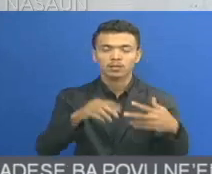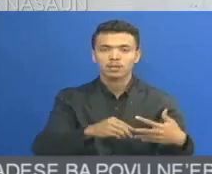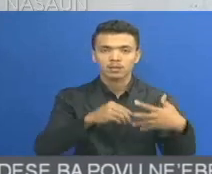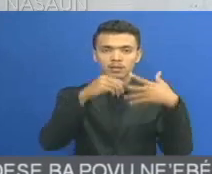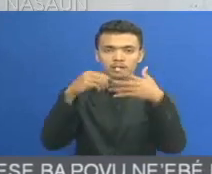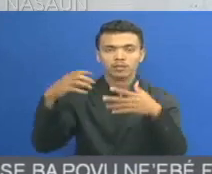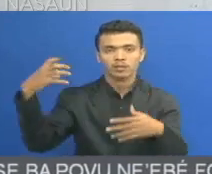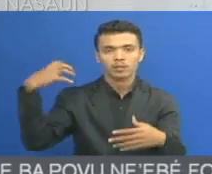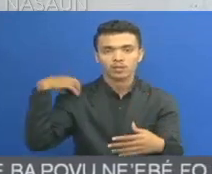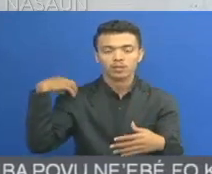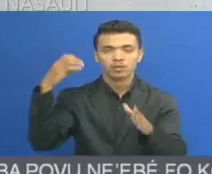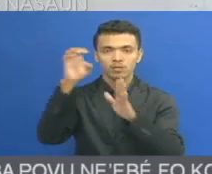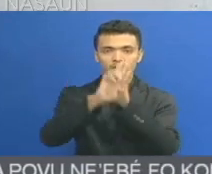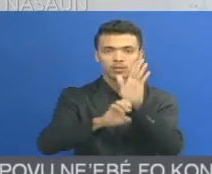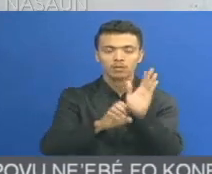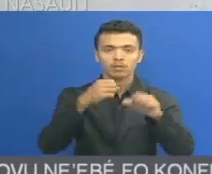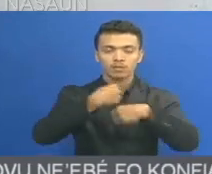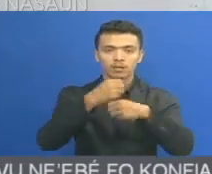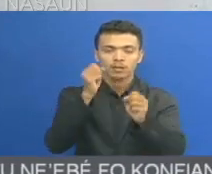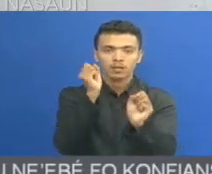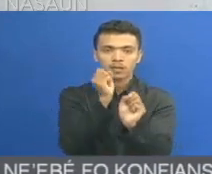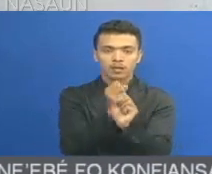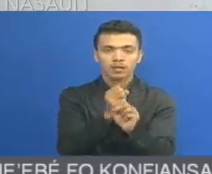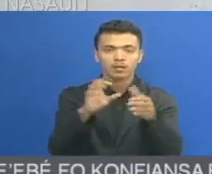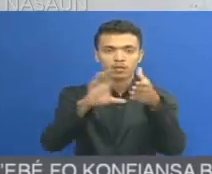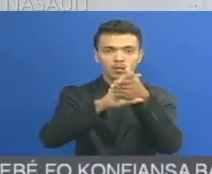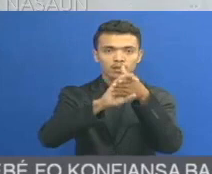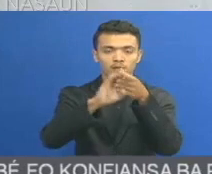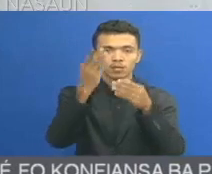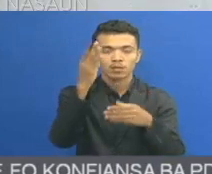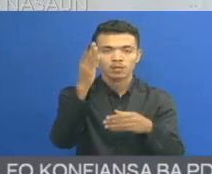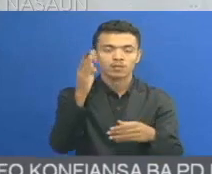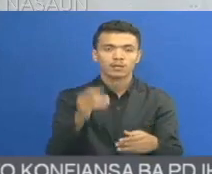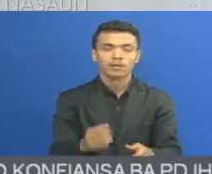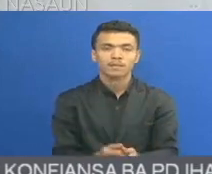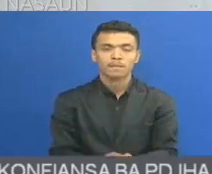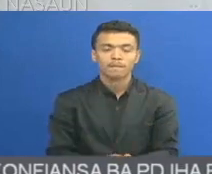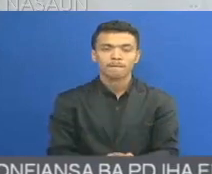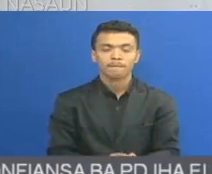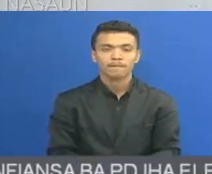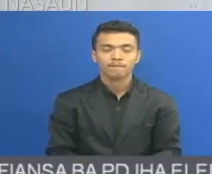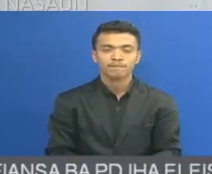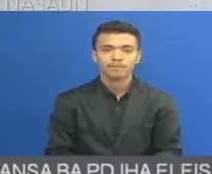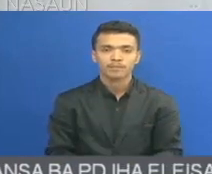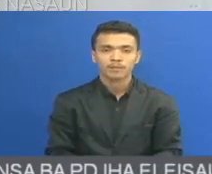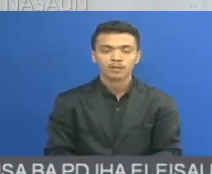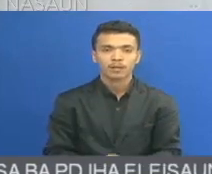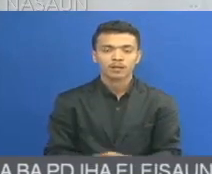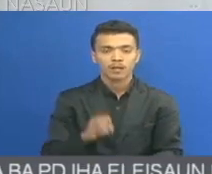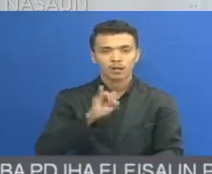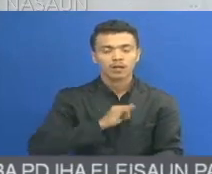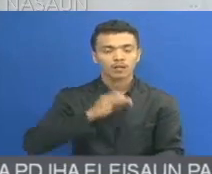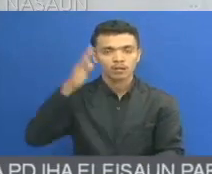instituição Estado, né, bem, que produz cartão eleitoral. Né? Ao ano, o governo ainda tem